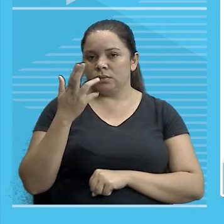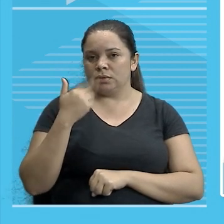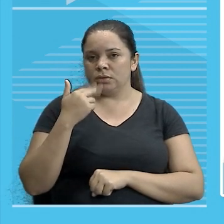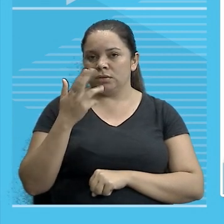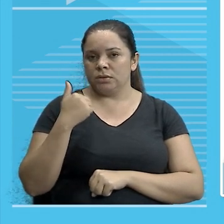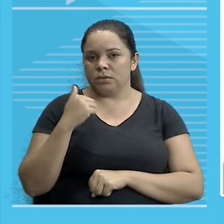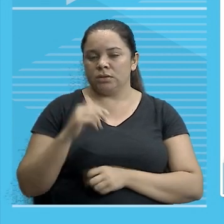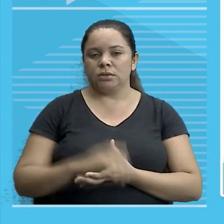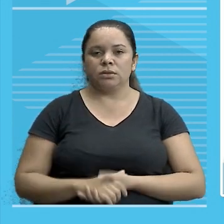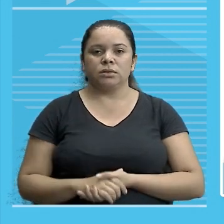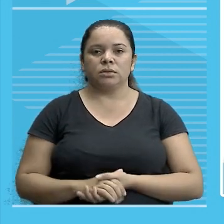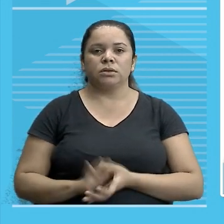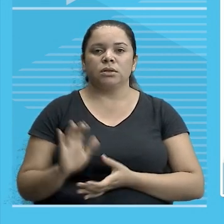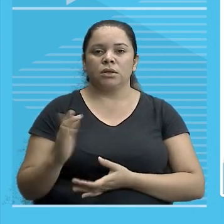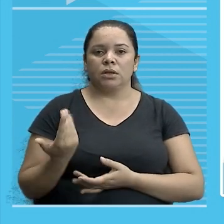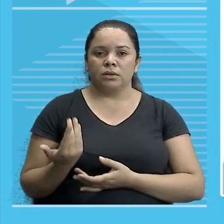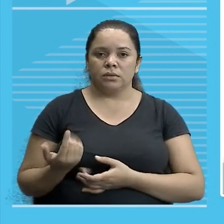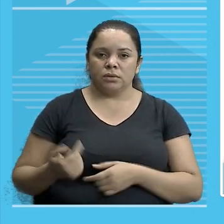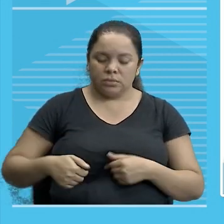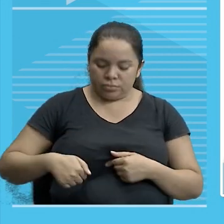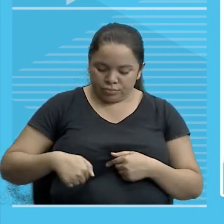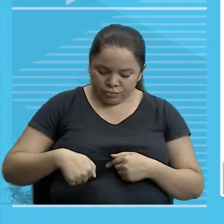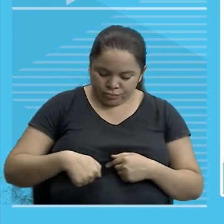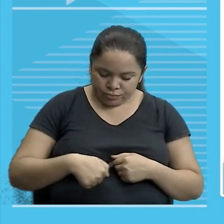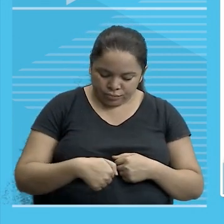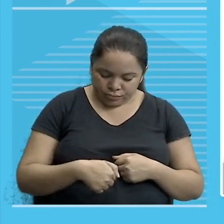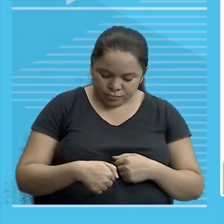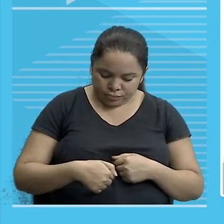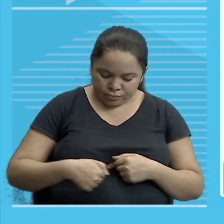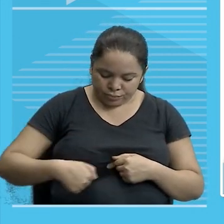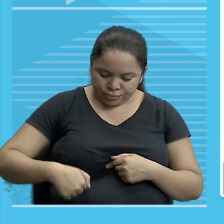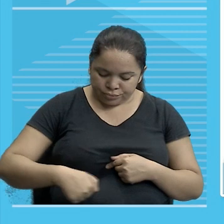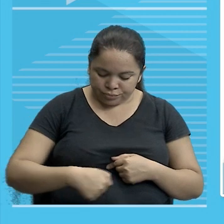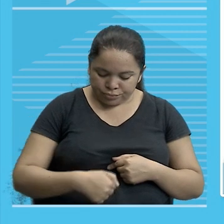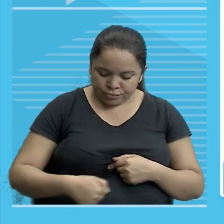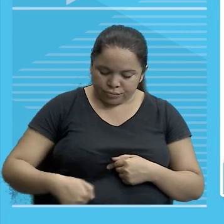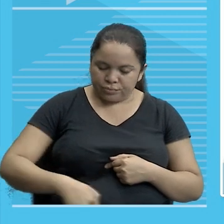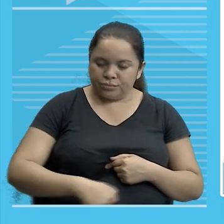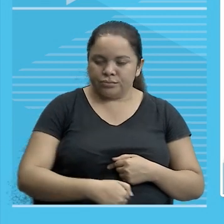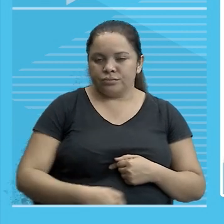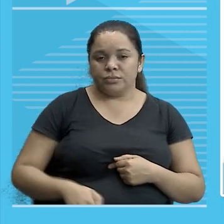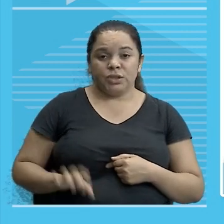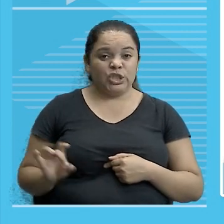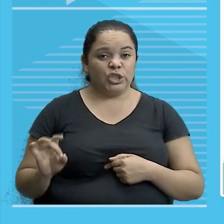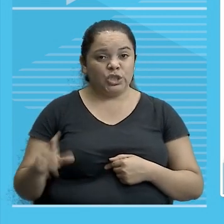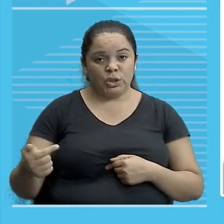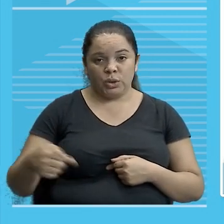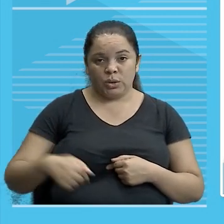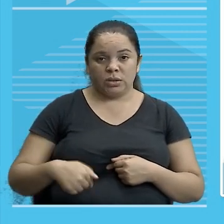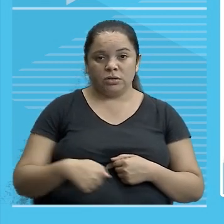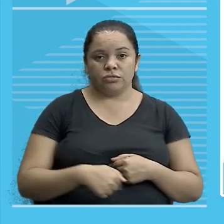só acontece no intestino delgado e em nenhum outro lugar.